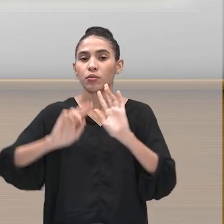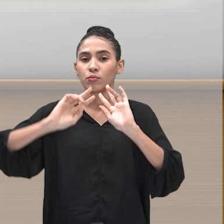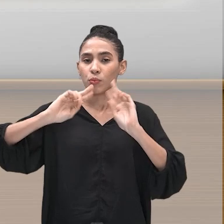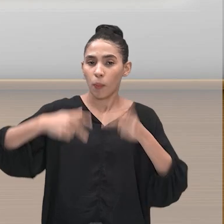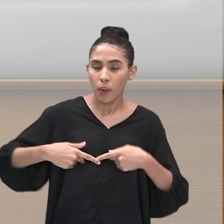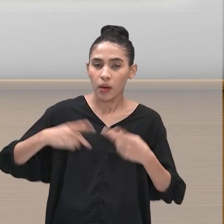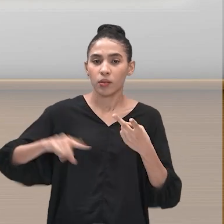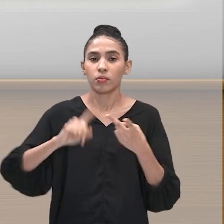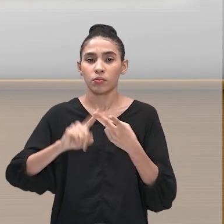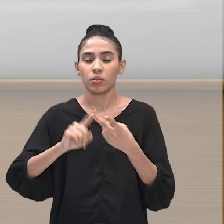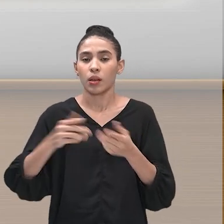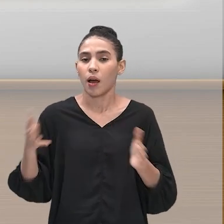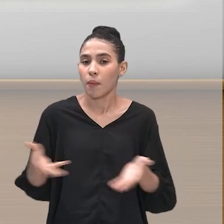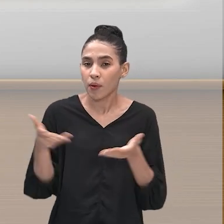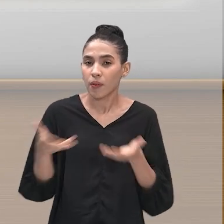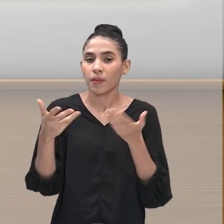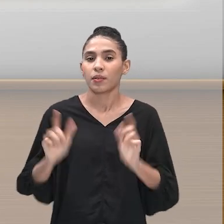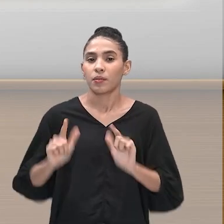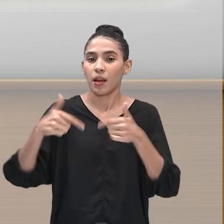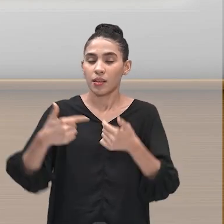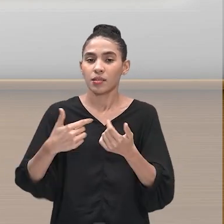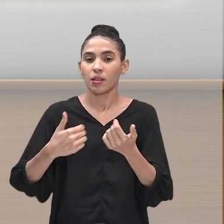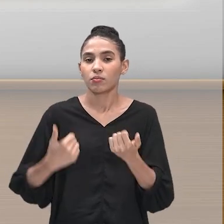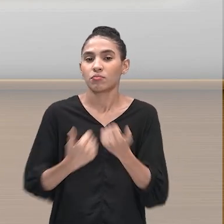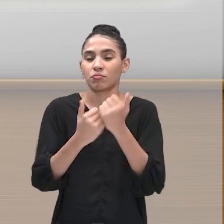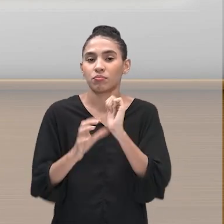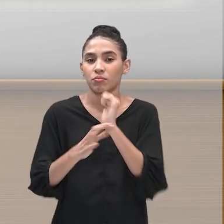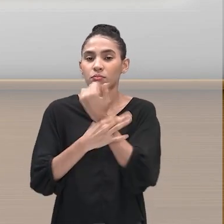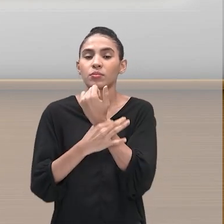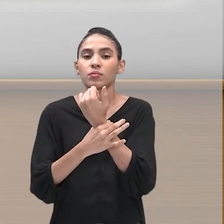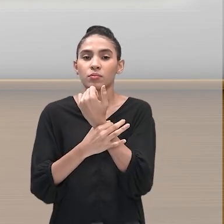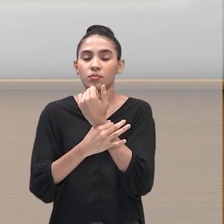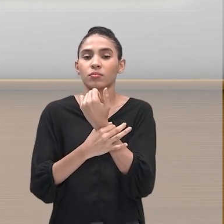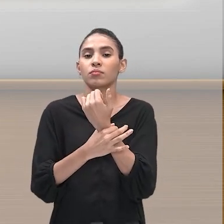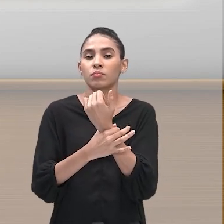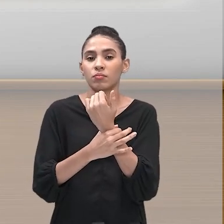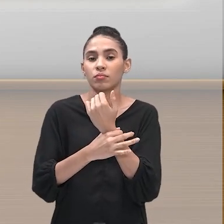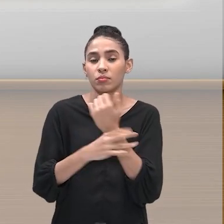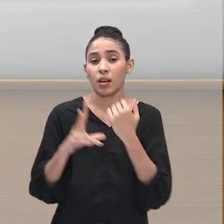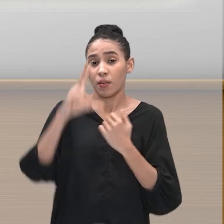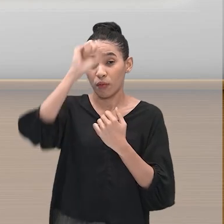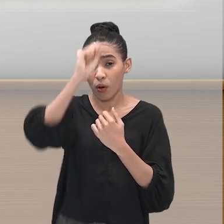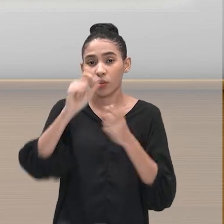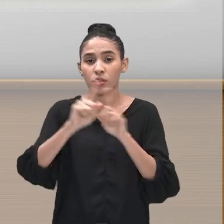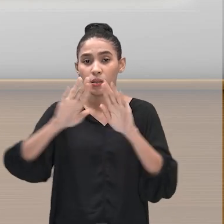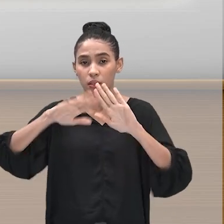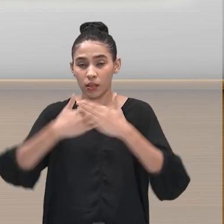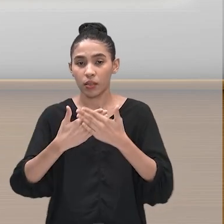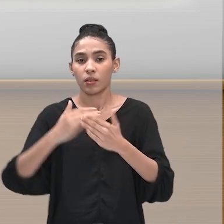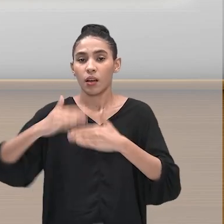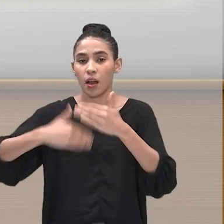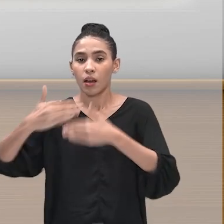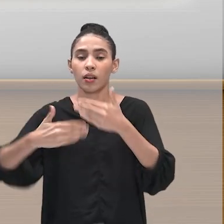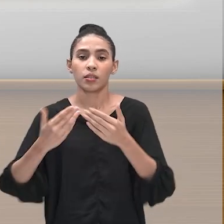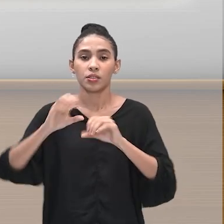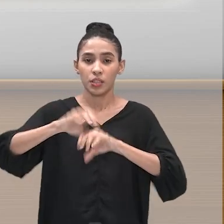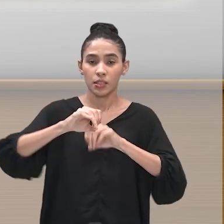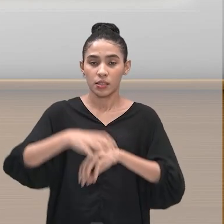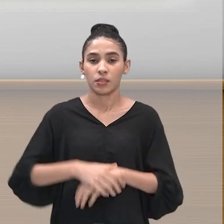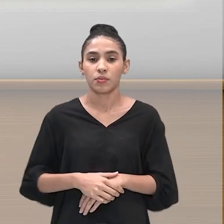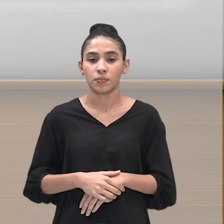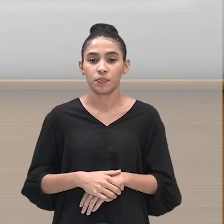desenvolvendo e promovendo ações para o fortalecimento do processo educativo nas escolas, representando